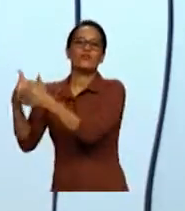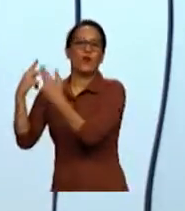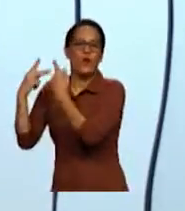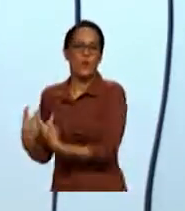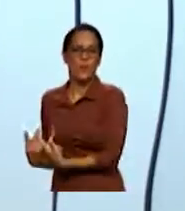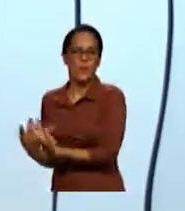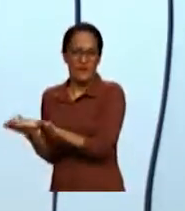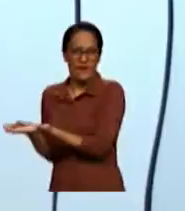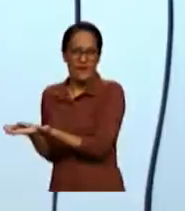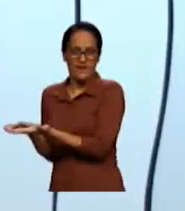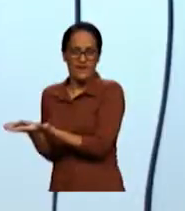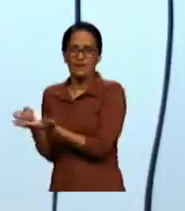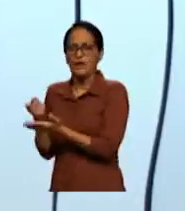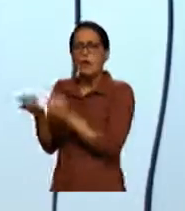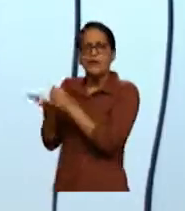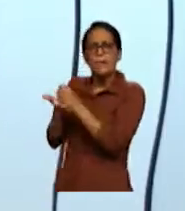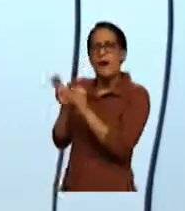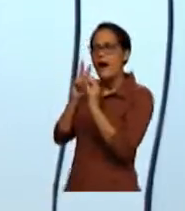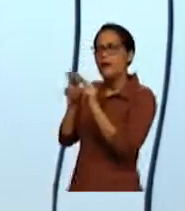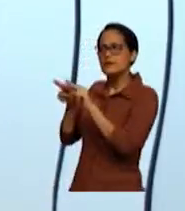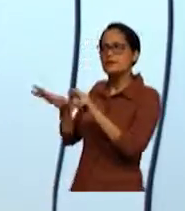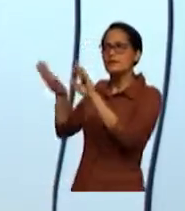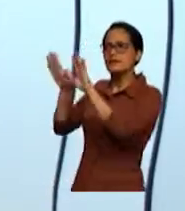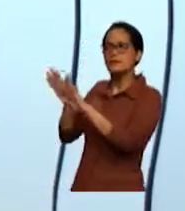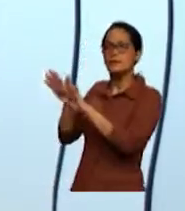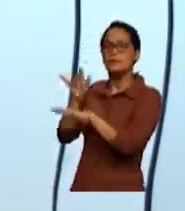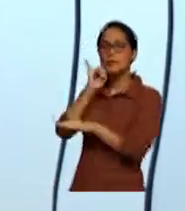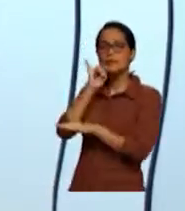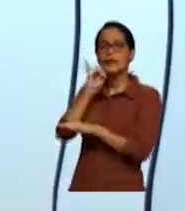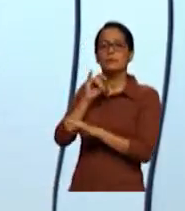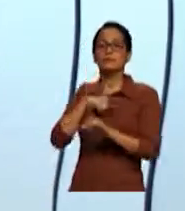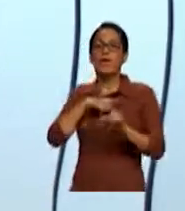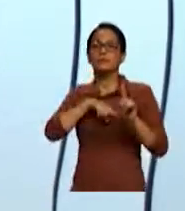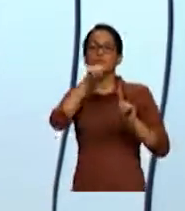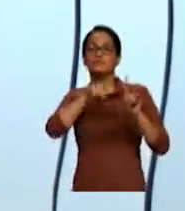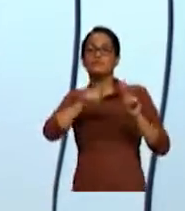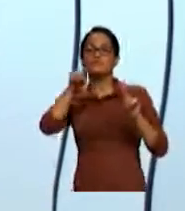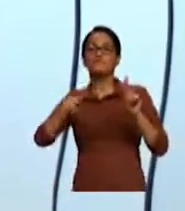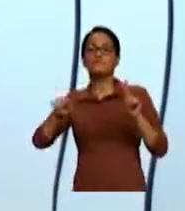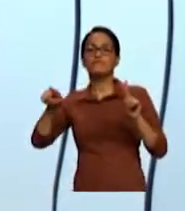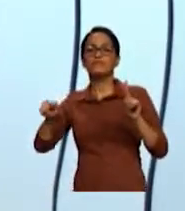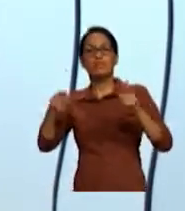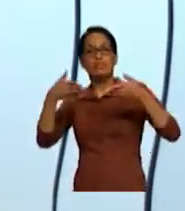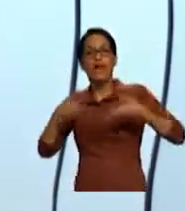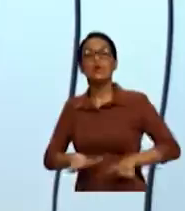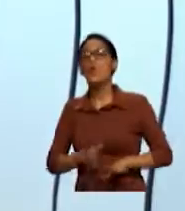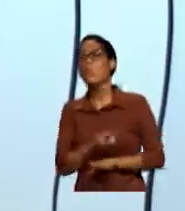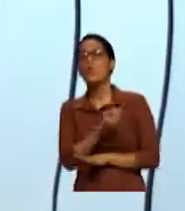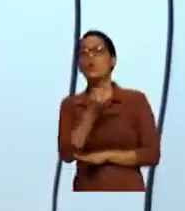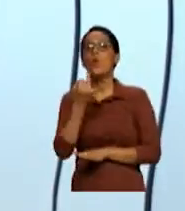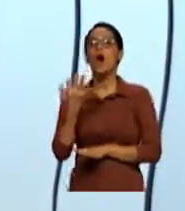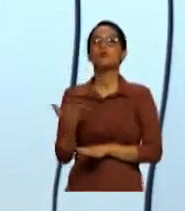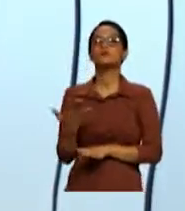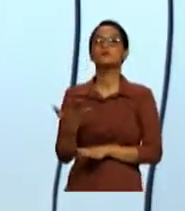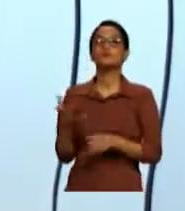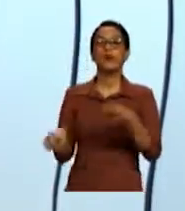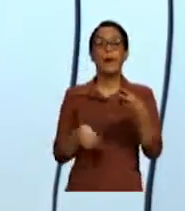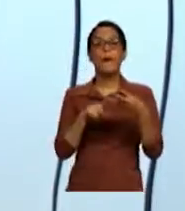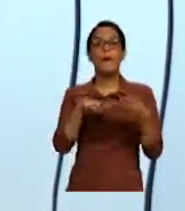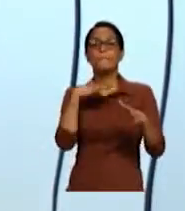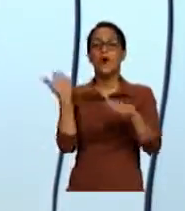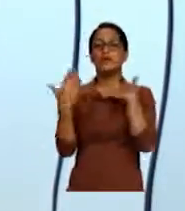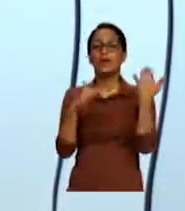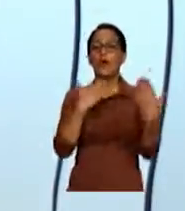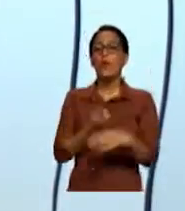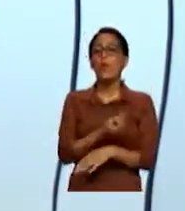aqui tem como base. Quando eu falo em taxa de natalidade, significa a taxa de pessoas que nascem, de mortalidade,